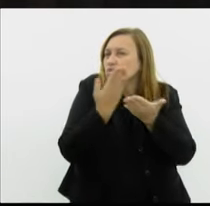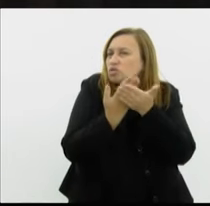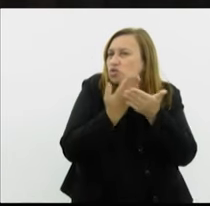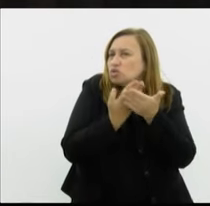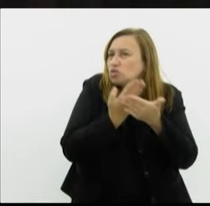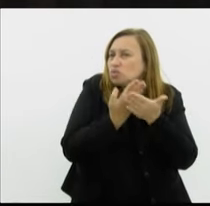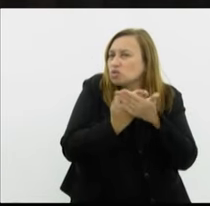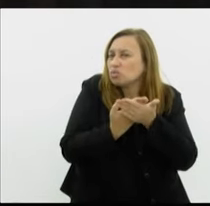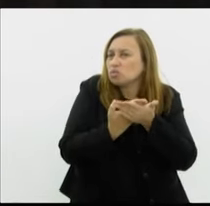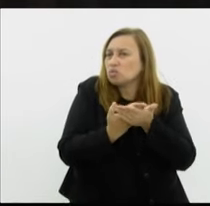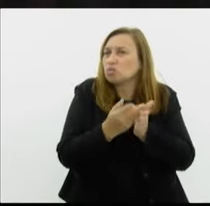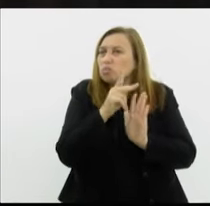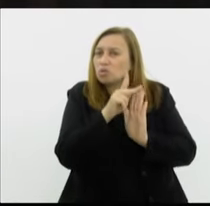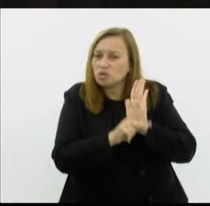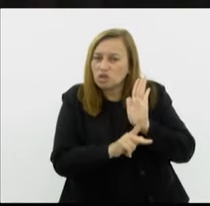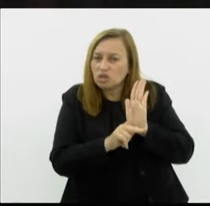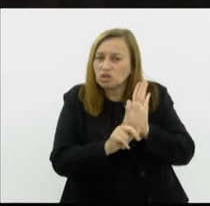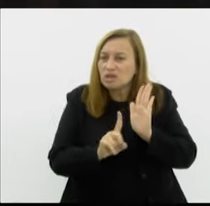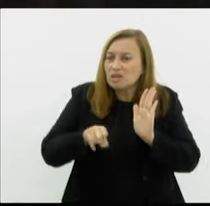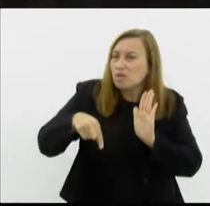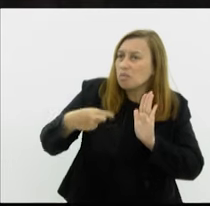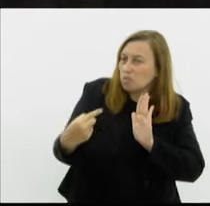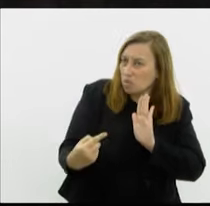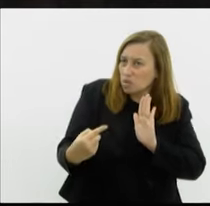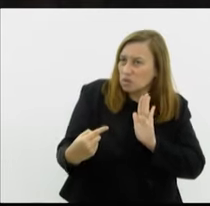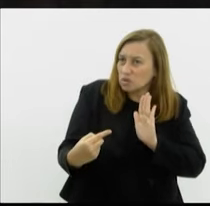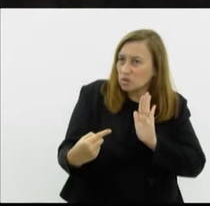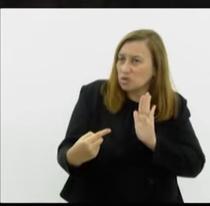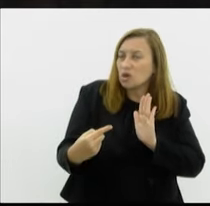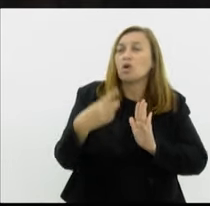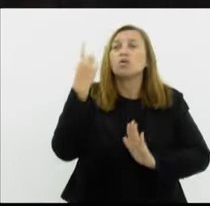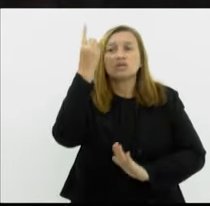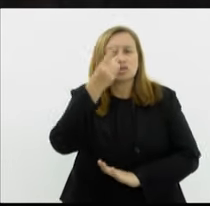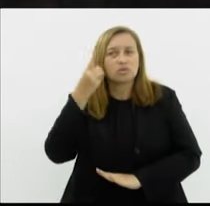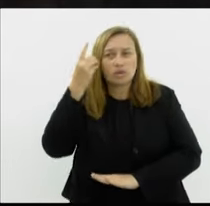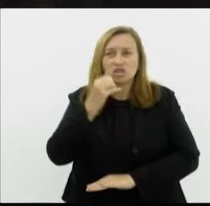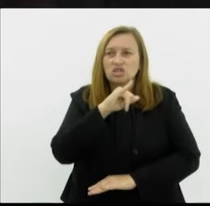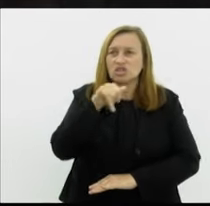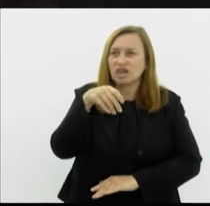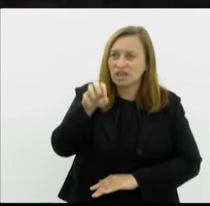esse projeto, logo em seguida, o deputado